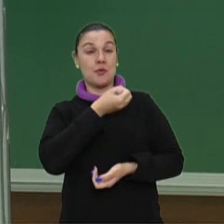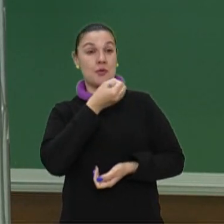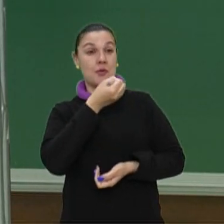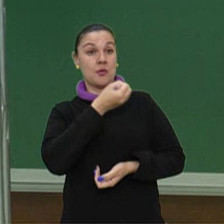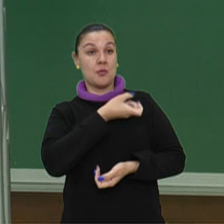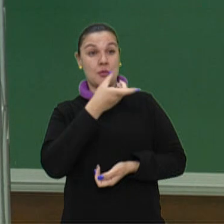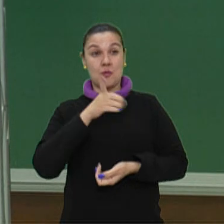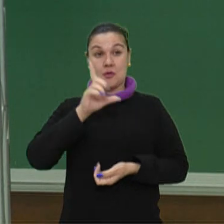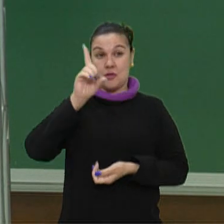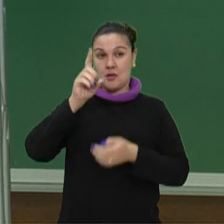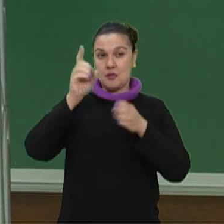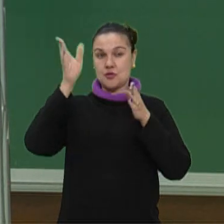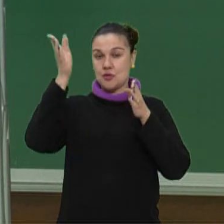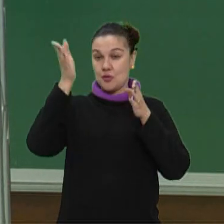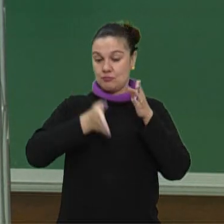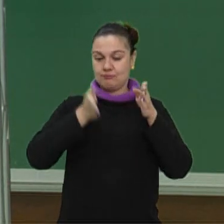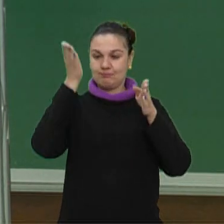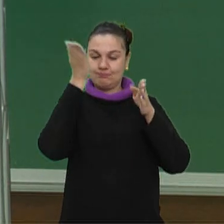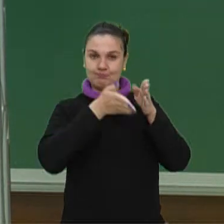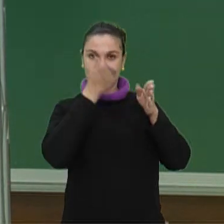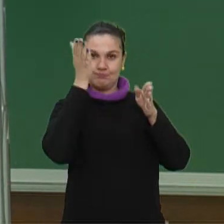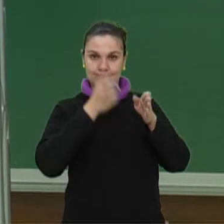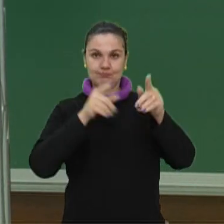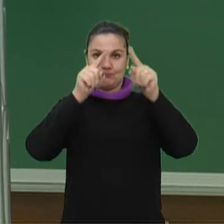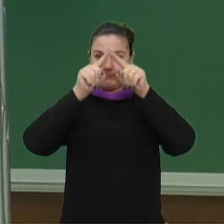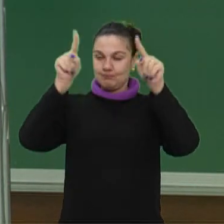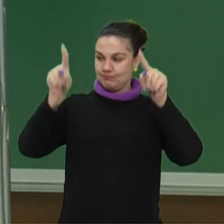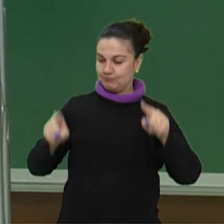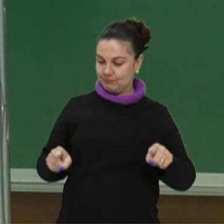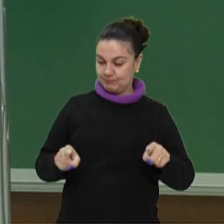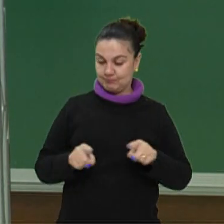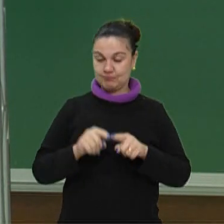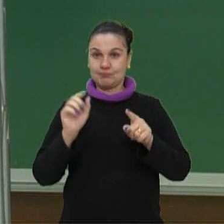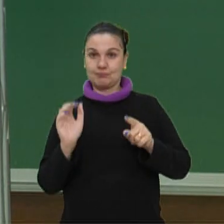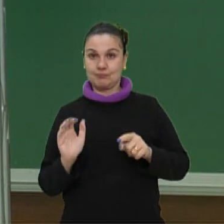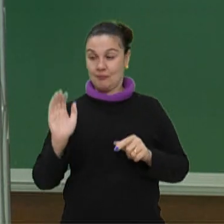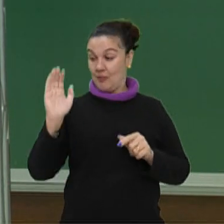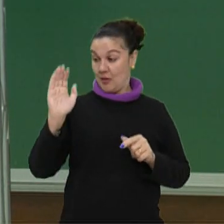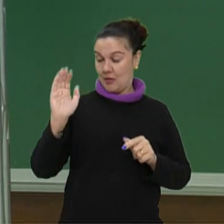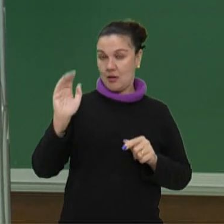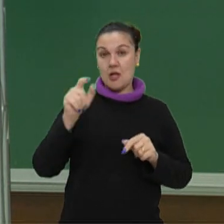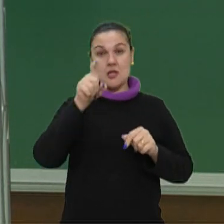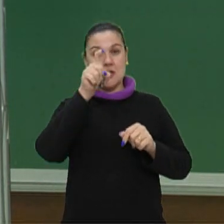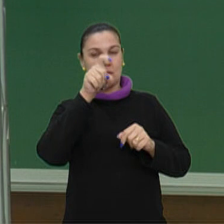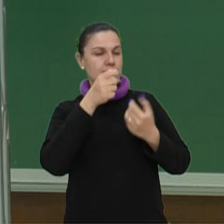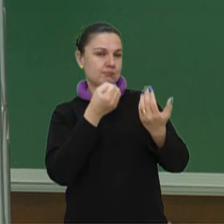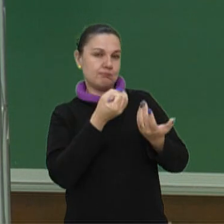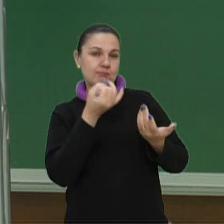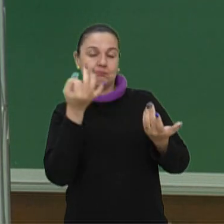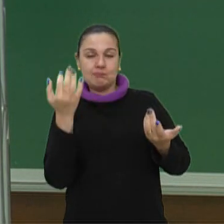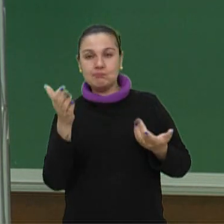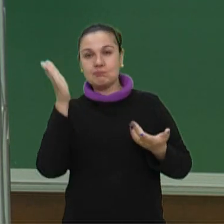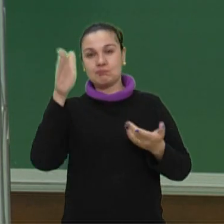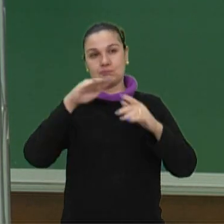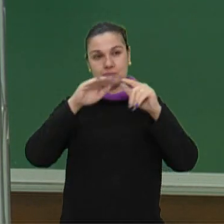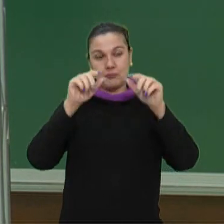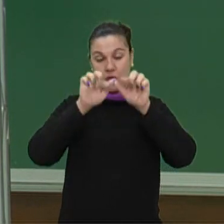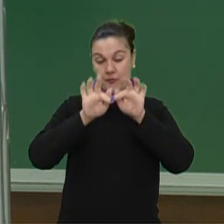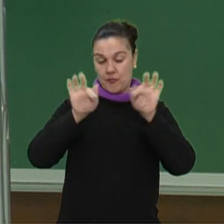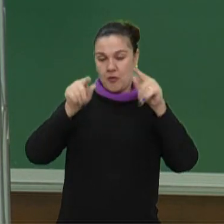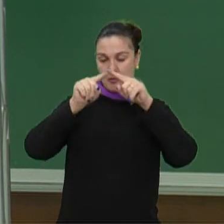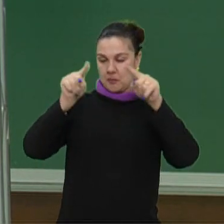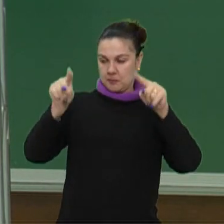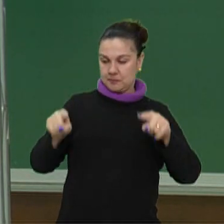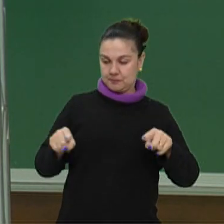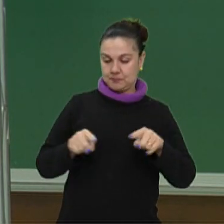seguinte: o número D de diagonais de um polígono convexo com x lados é dado pela fórmula abaixo.